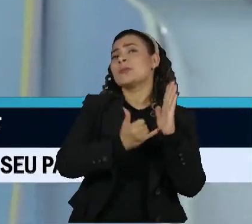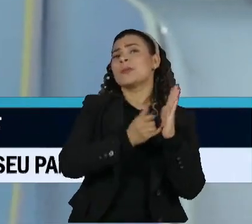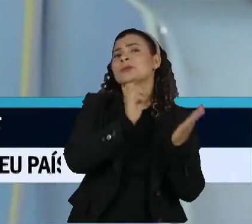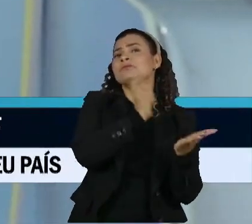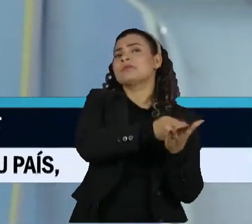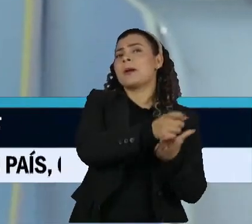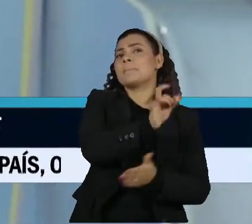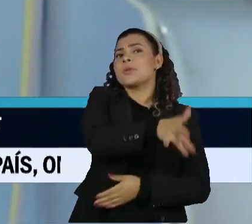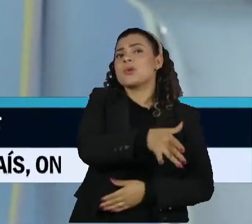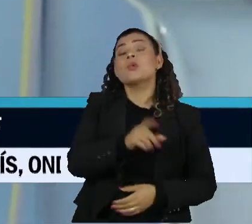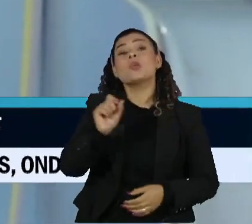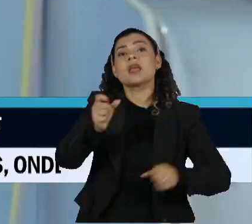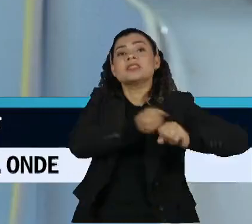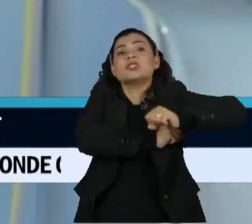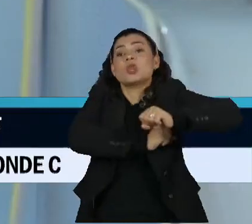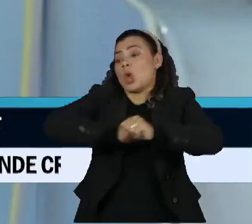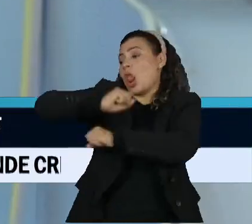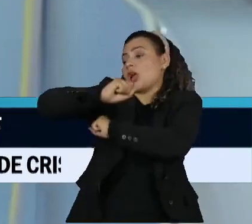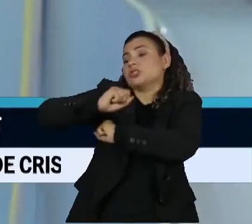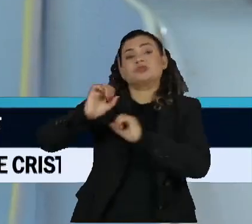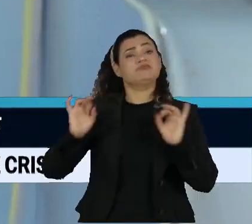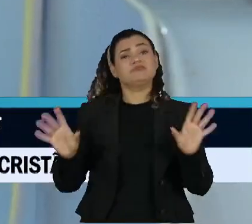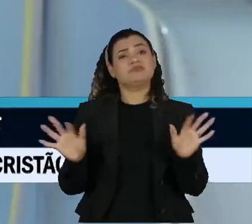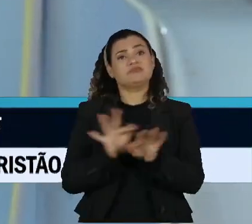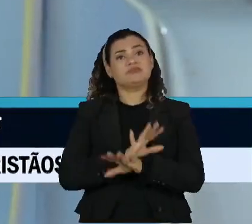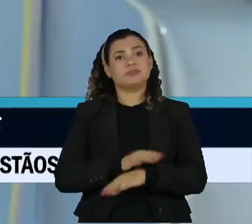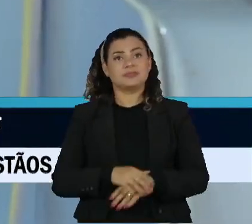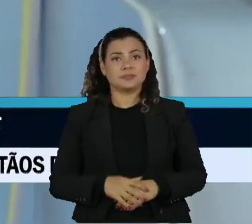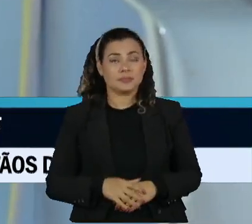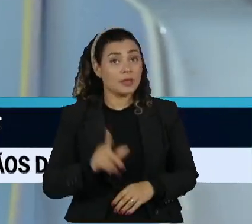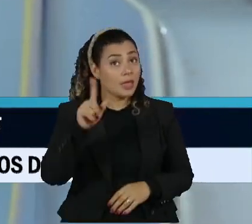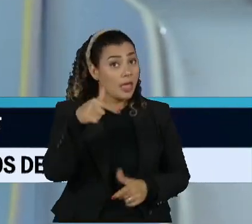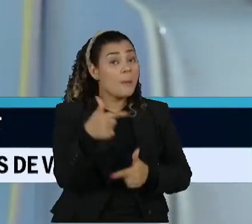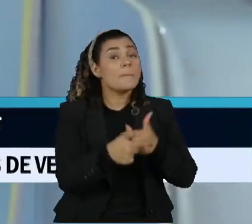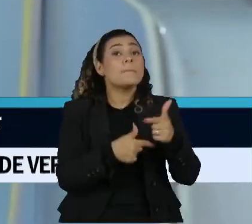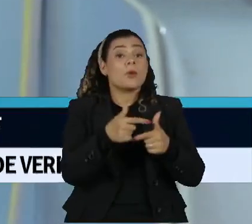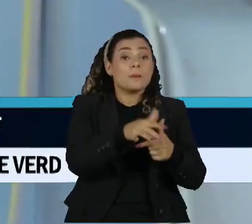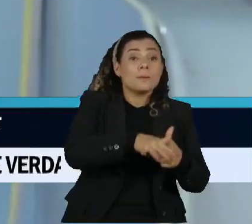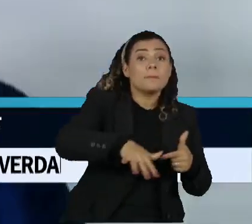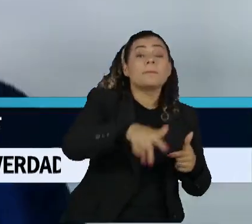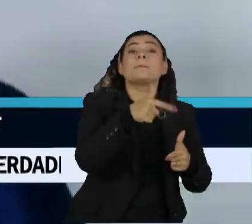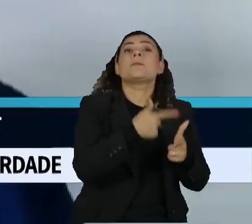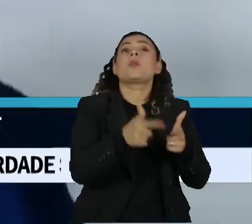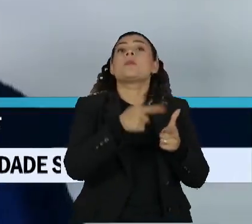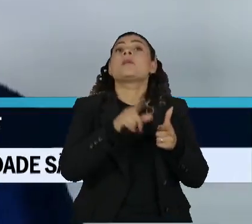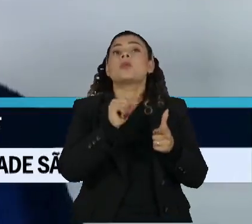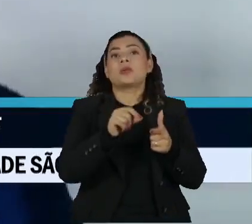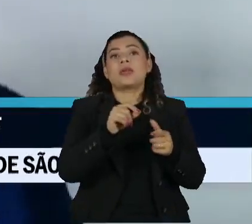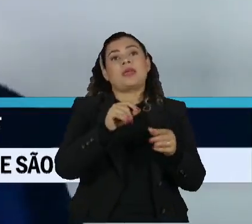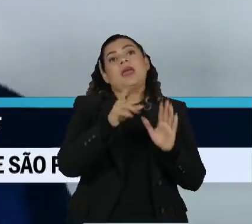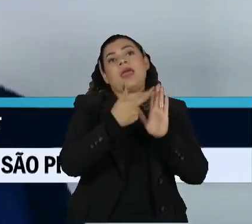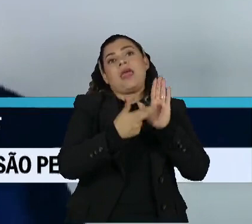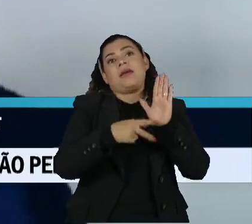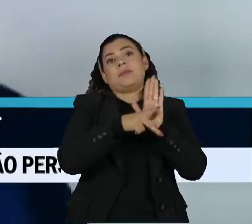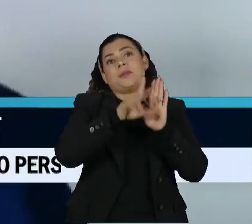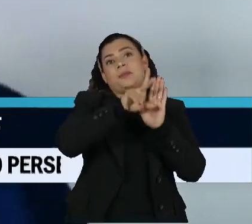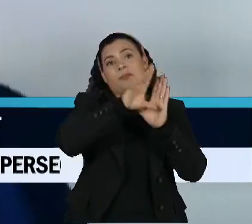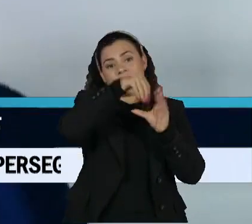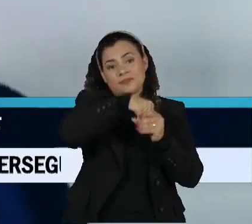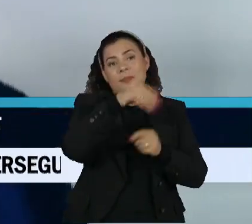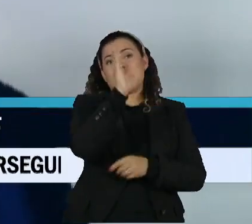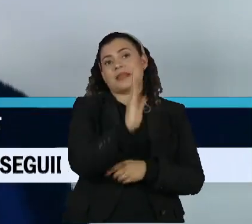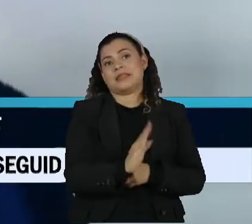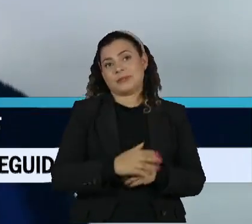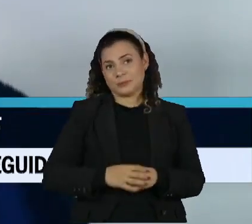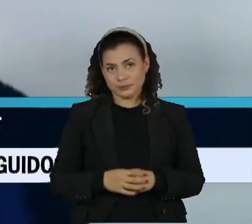como desodorante. Isso é muito mais um problema do sistema tributário brasileiro. O certo é você tributar tudo com o mesmo, porque